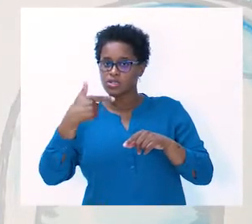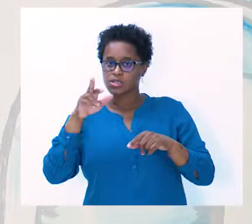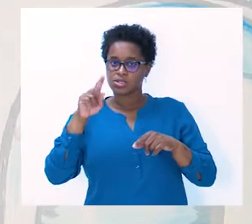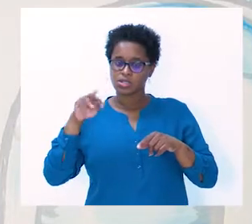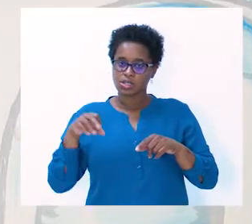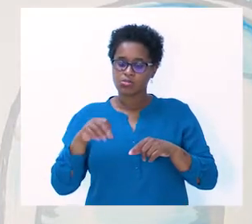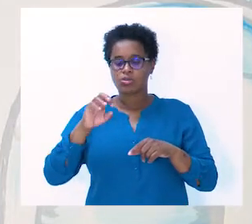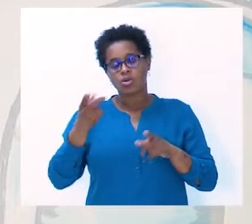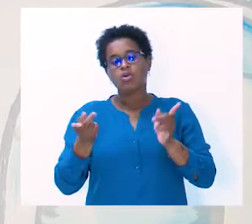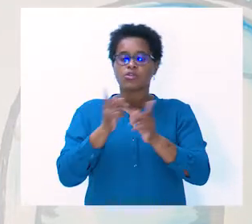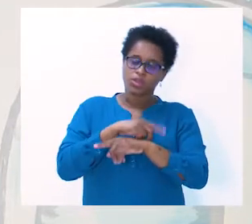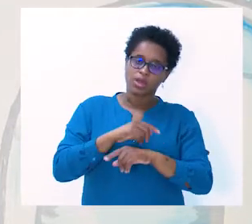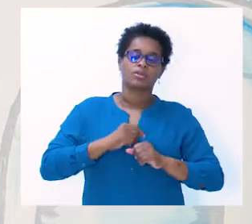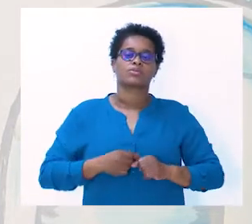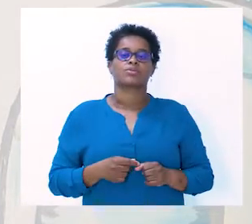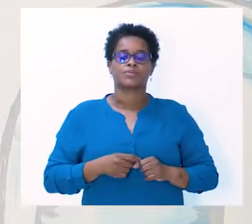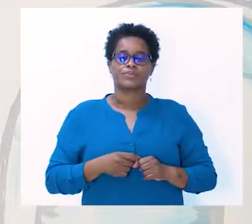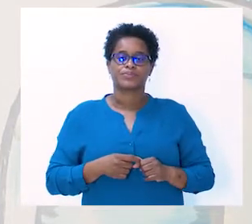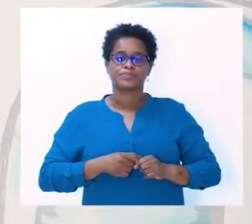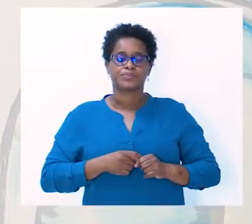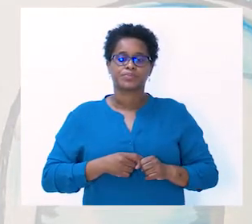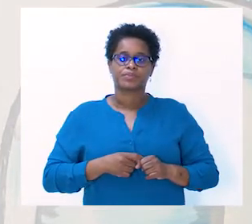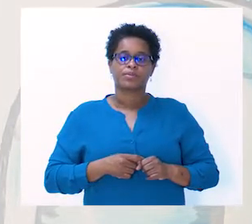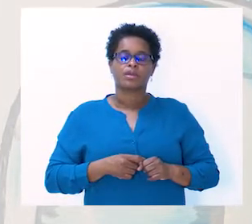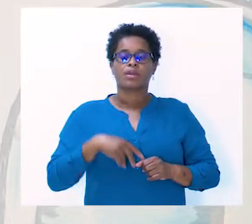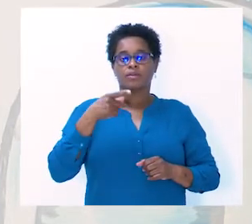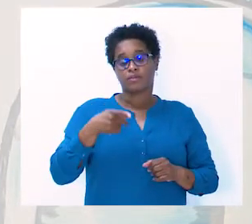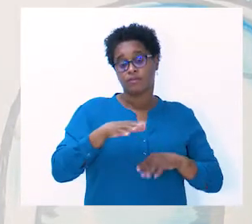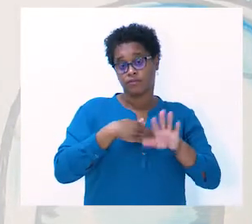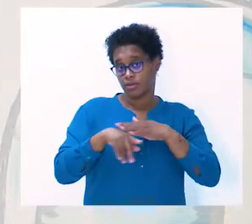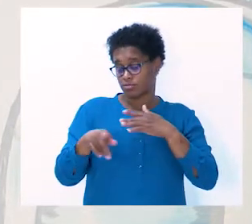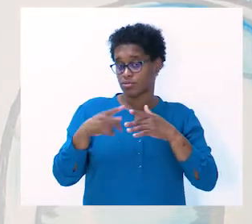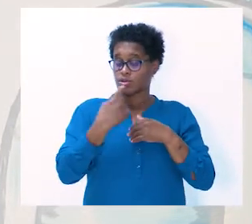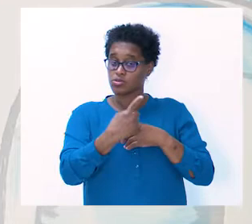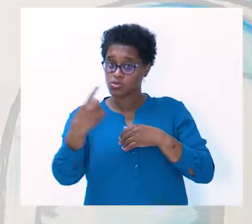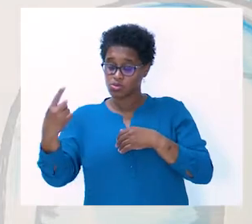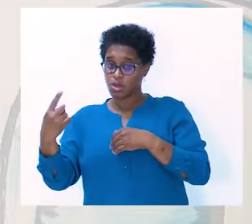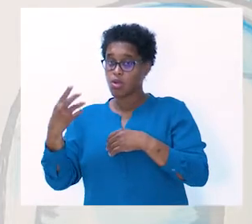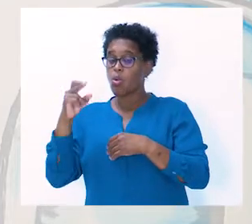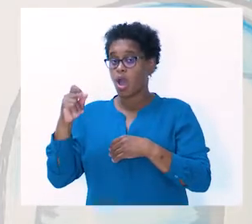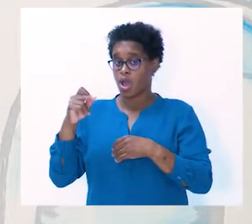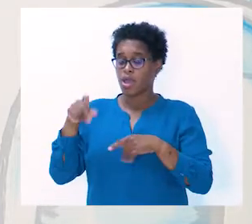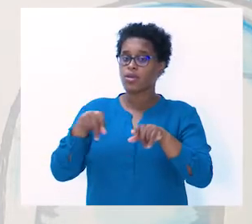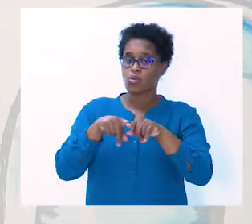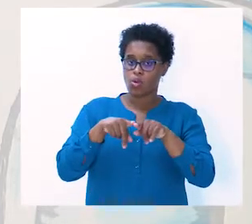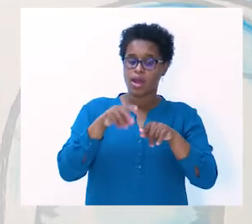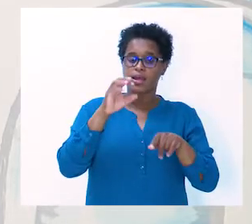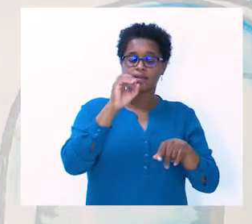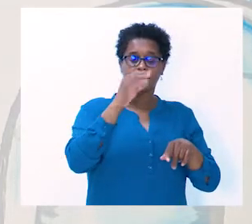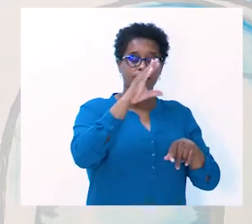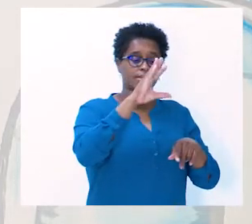extremos. Ou produto dos extremos é igual a produto dos meios. Feito esse cálculo, isolamos o A, é igual